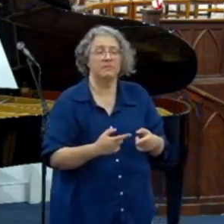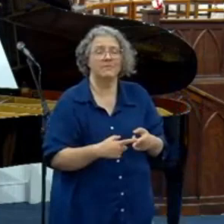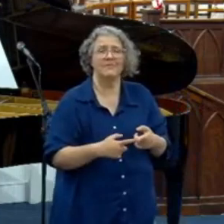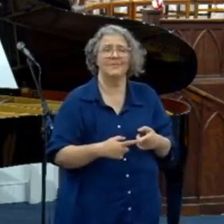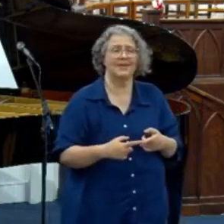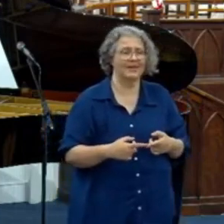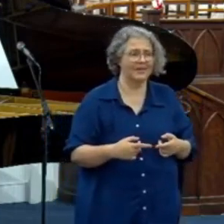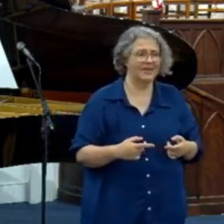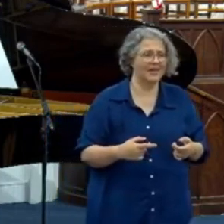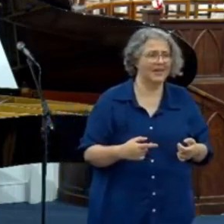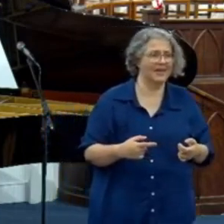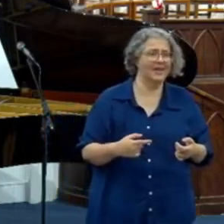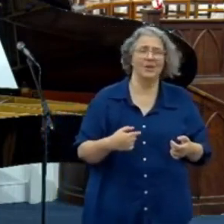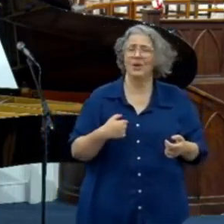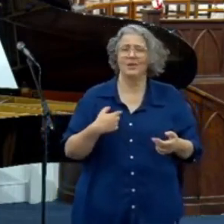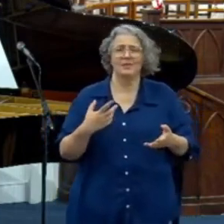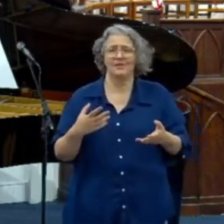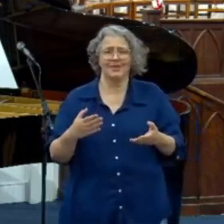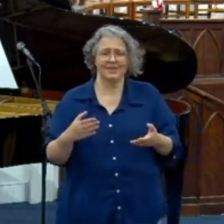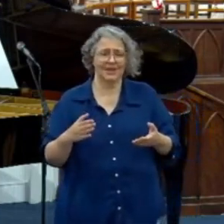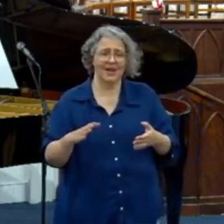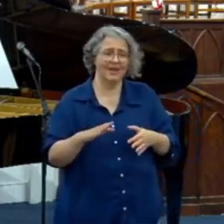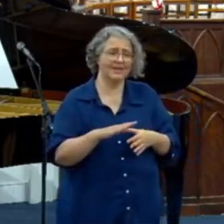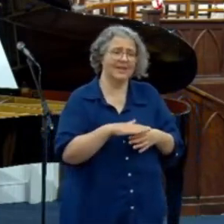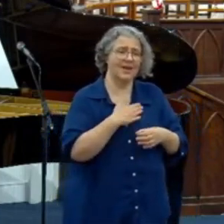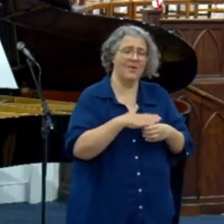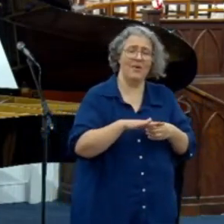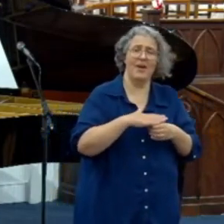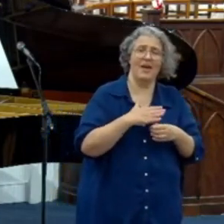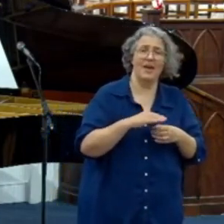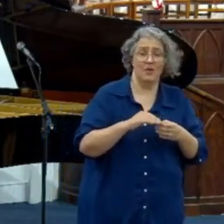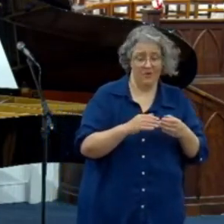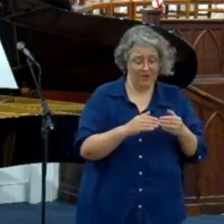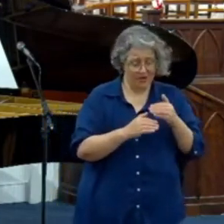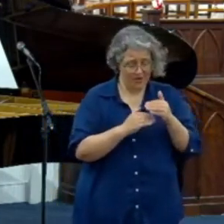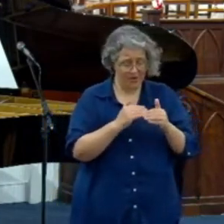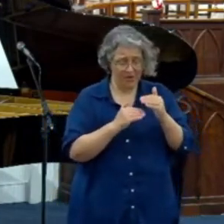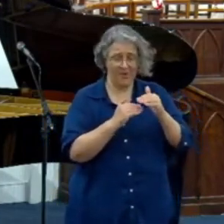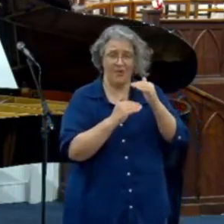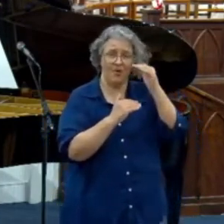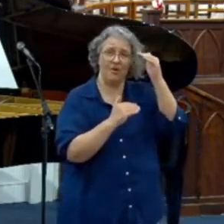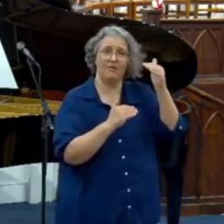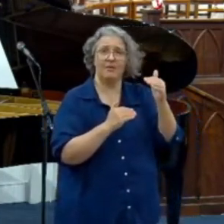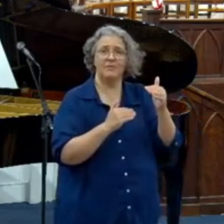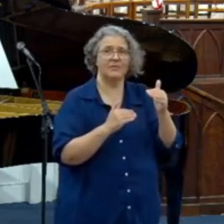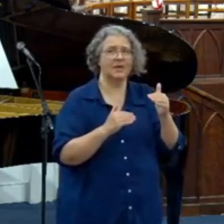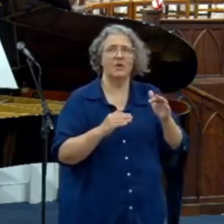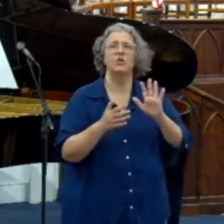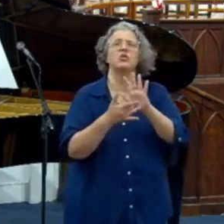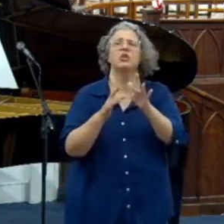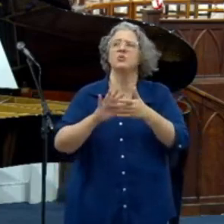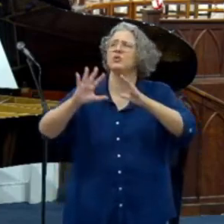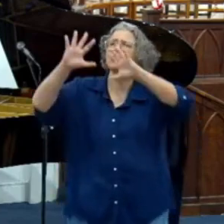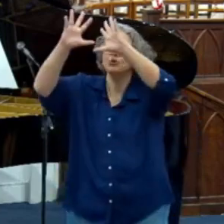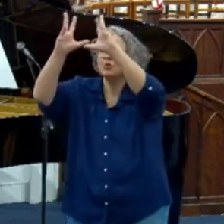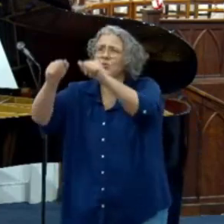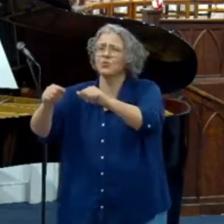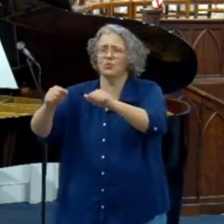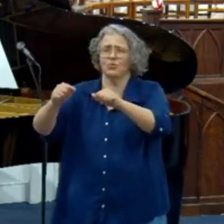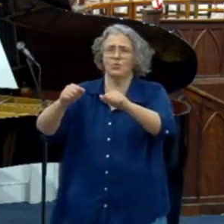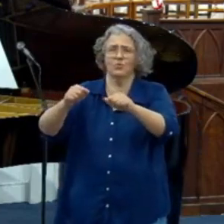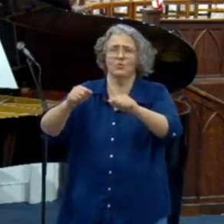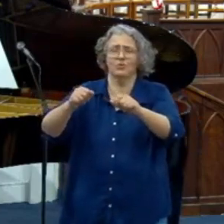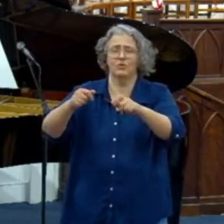complementa a minha humanidade. Jesus não complementa a nossa humanidade. Nós, segundo Tim Keller, Jesus é tudo o que precisamos, mas